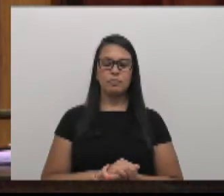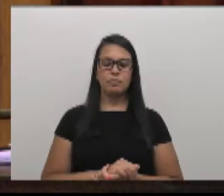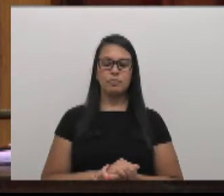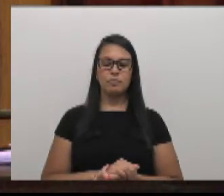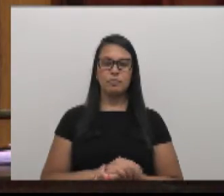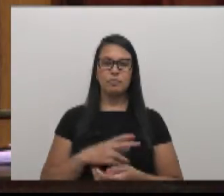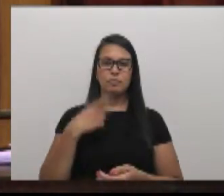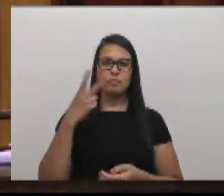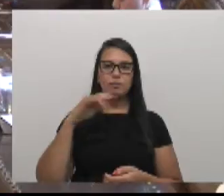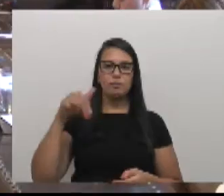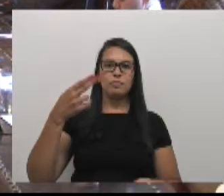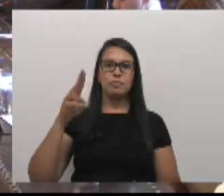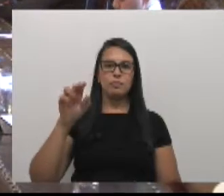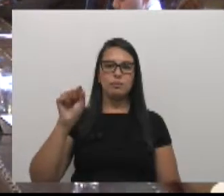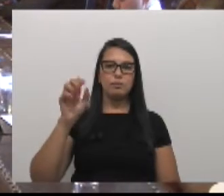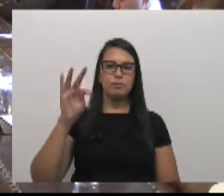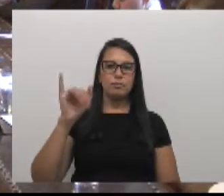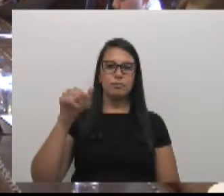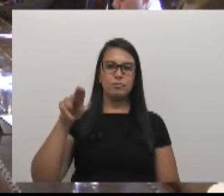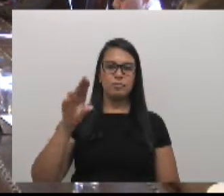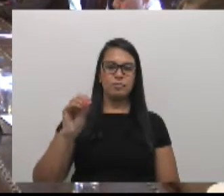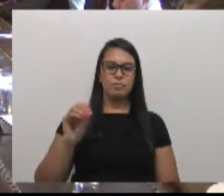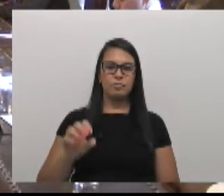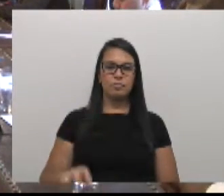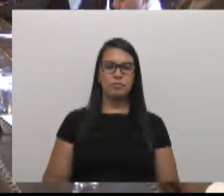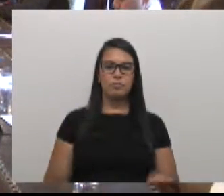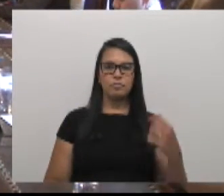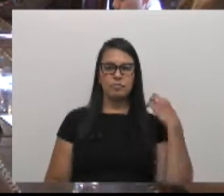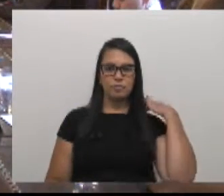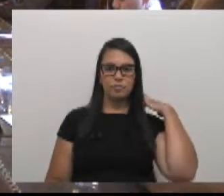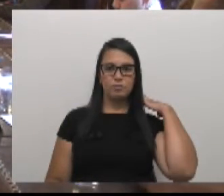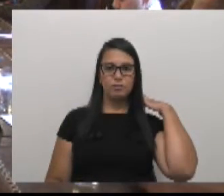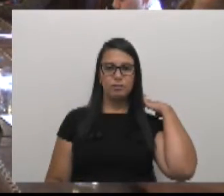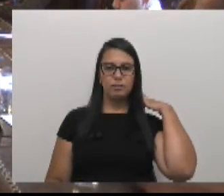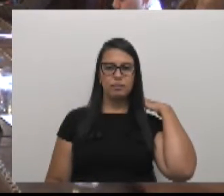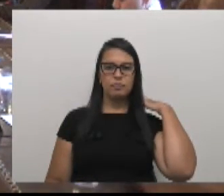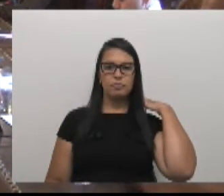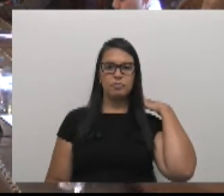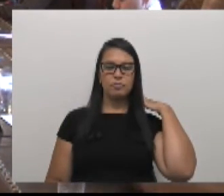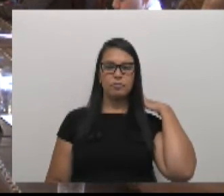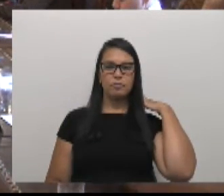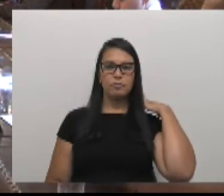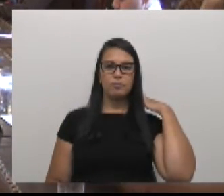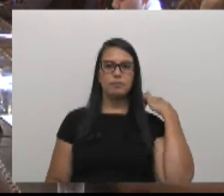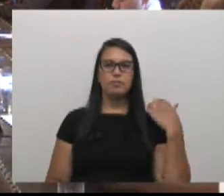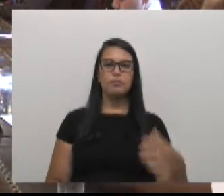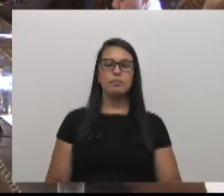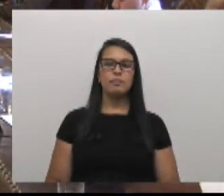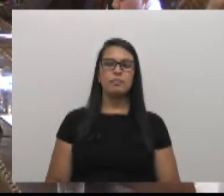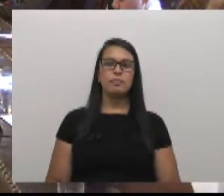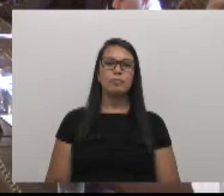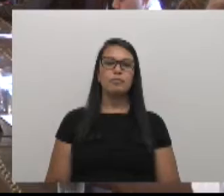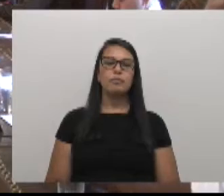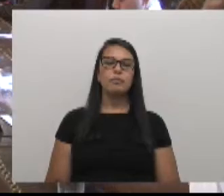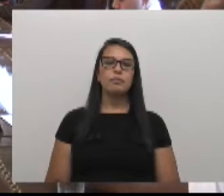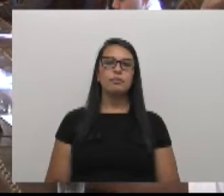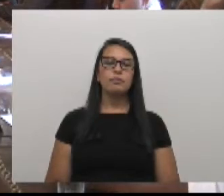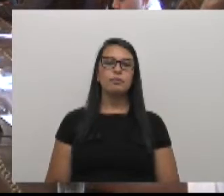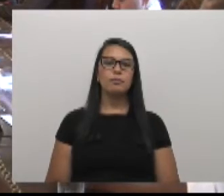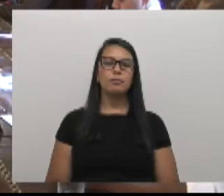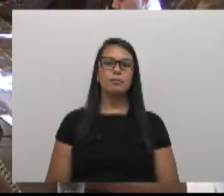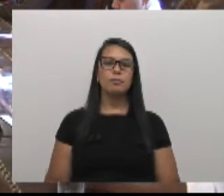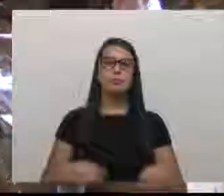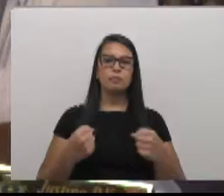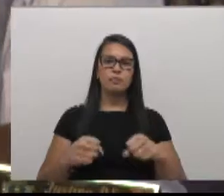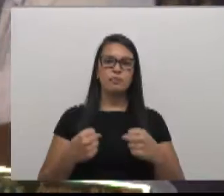saúde das Forças Armadas no combate à epidemia de conjuntivite no município. Essa indicação, presidente, se faz necessário,